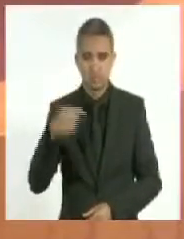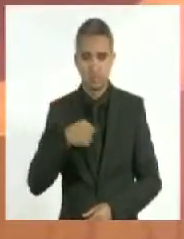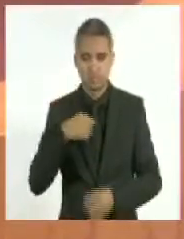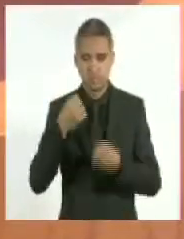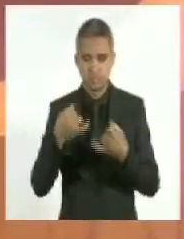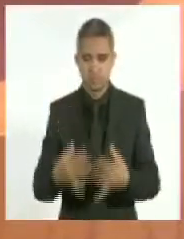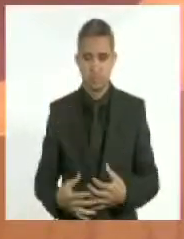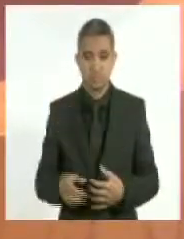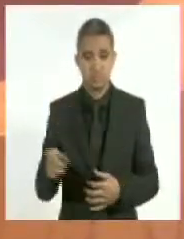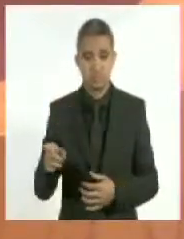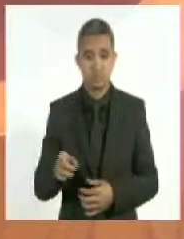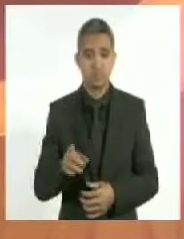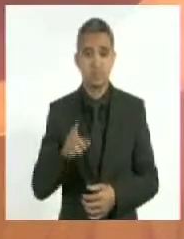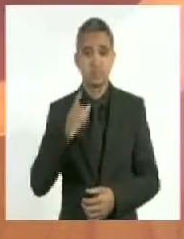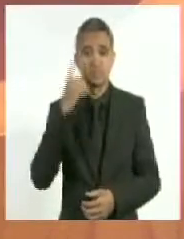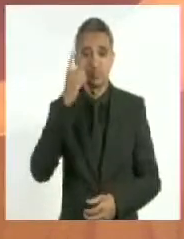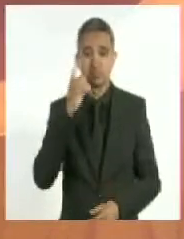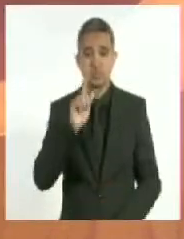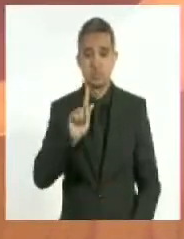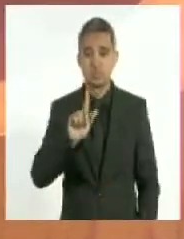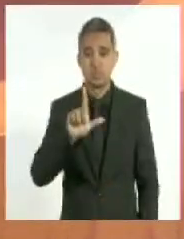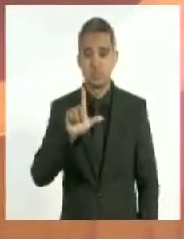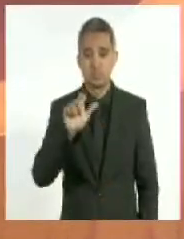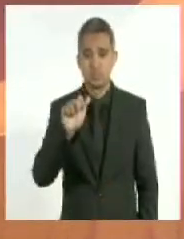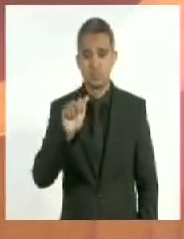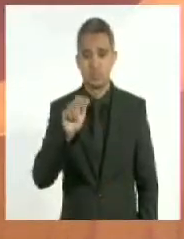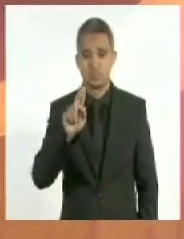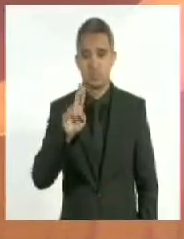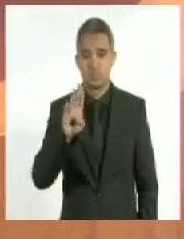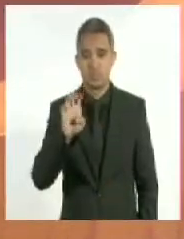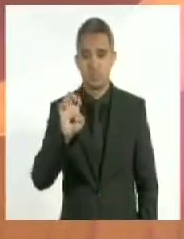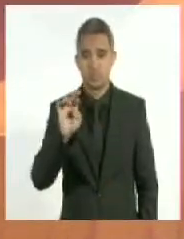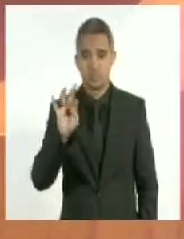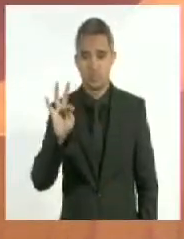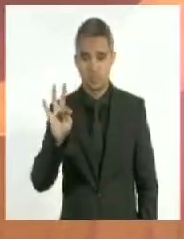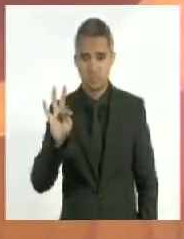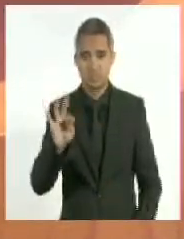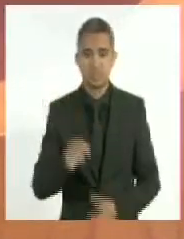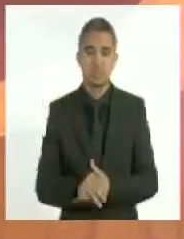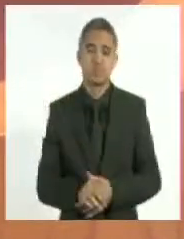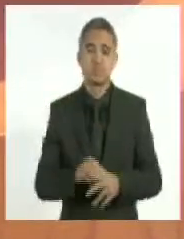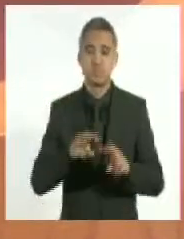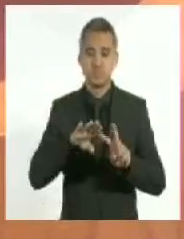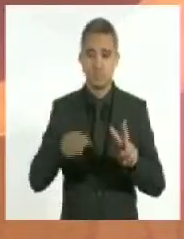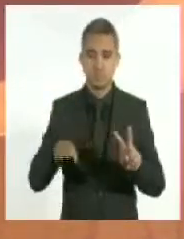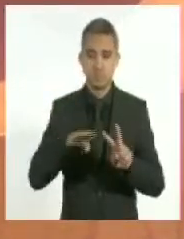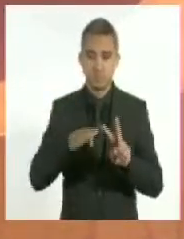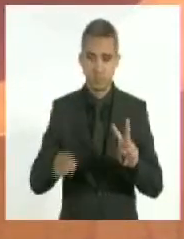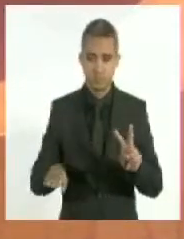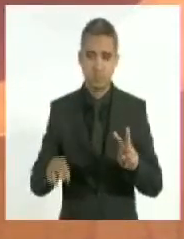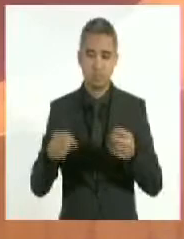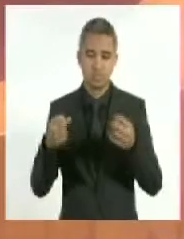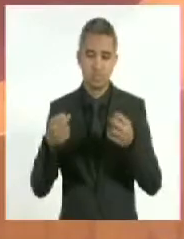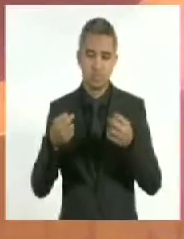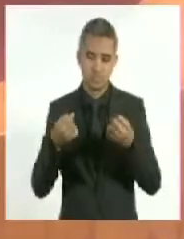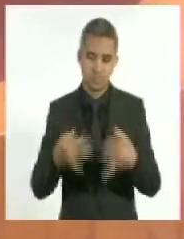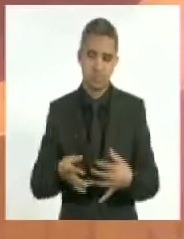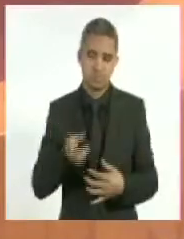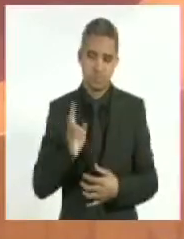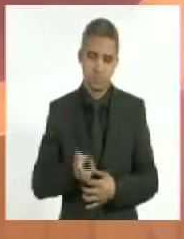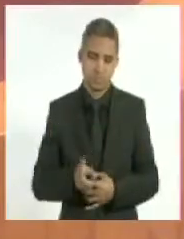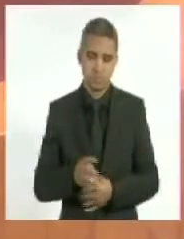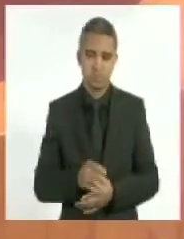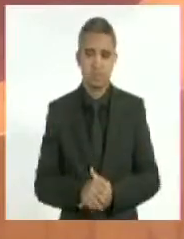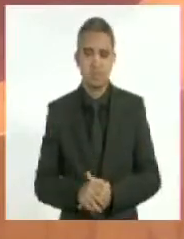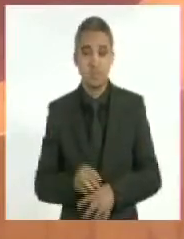Glauber, é uma colocação que, por exemplo, a Vale do Rio Doce faz. É que, no momento que ela